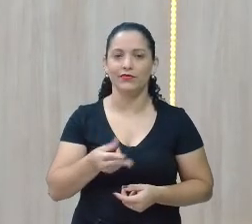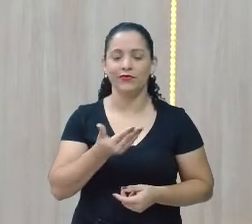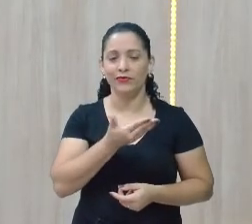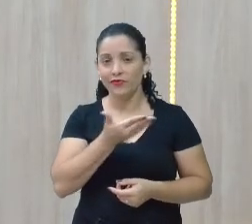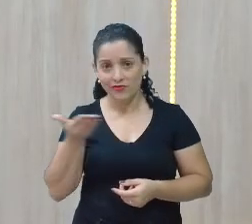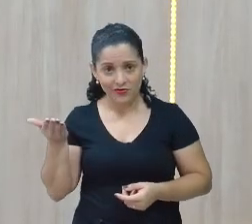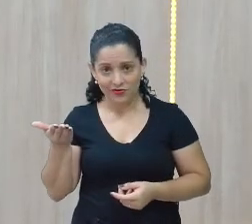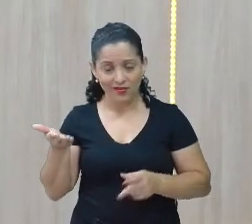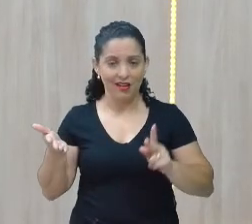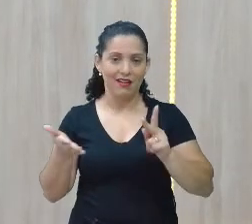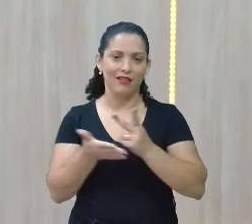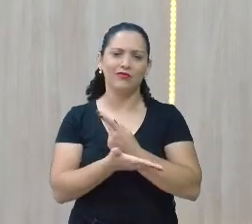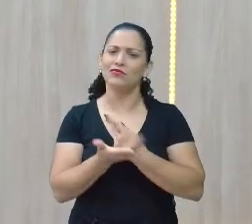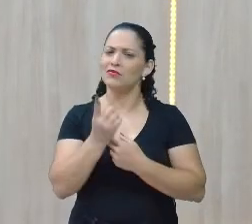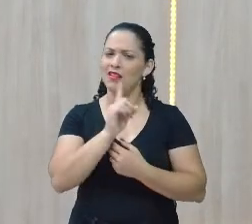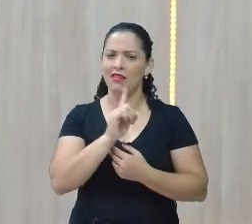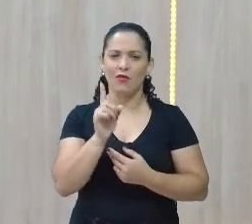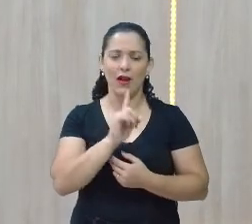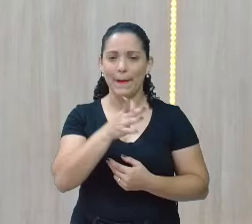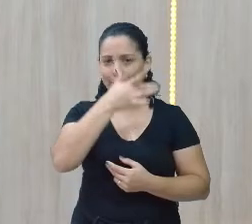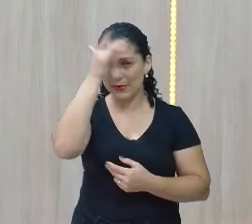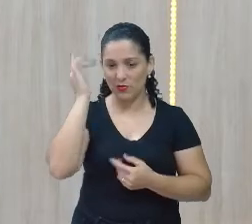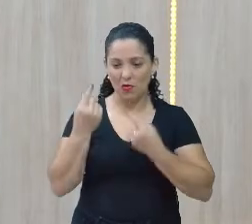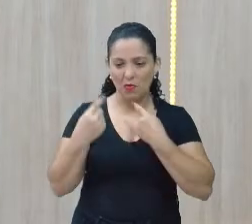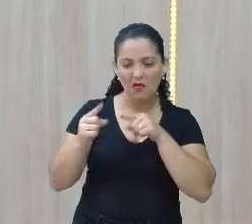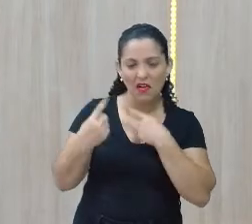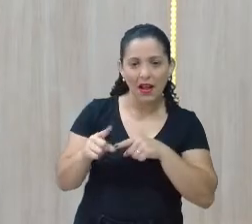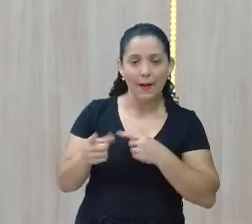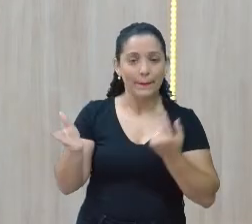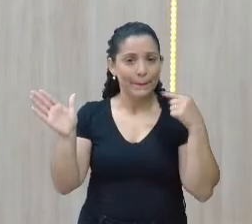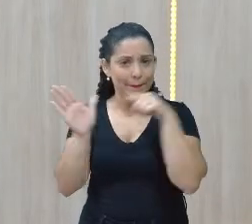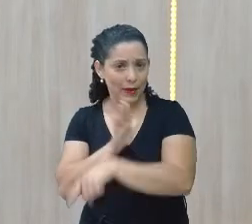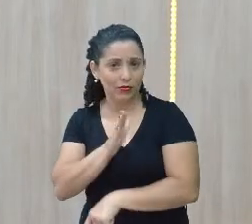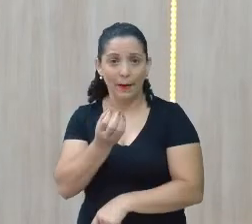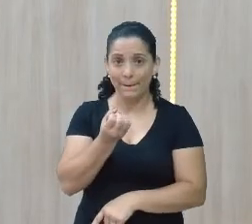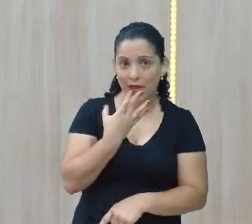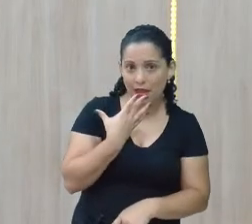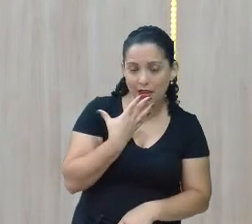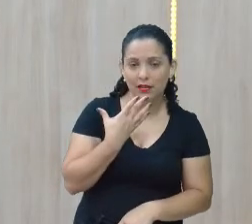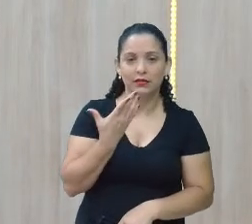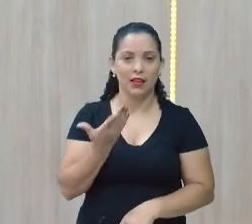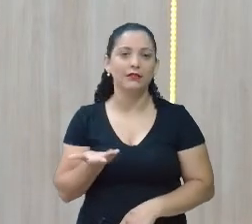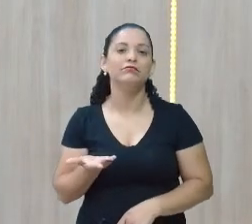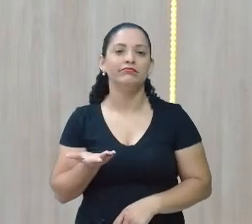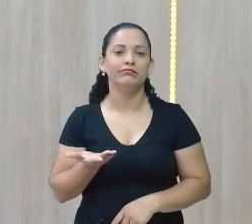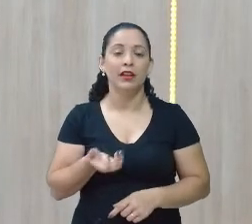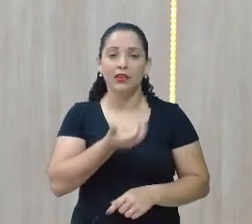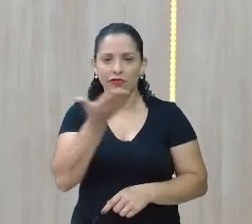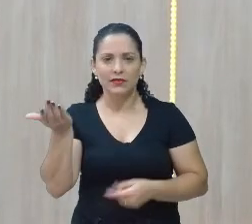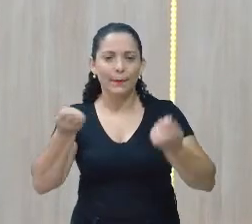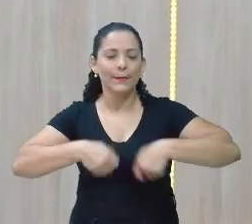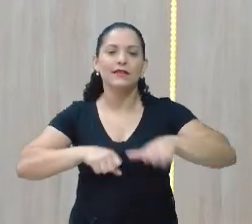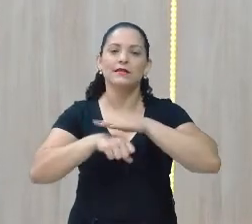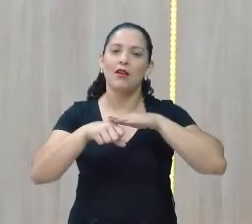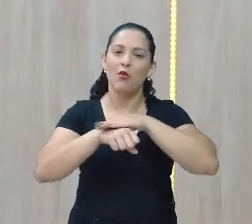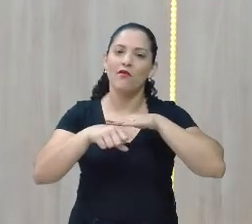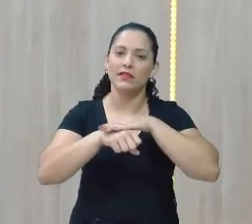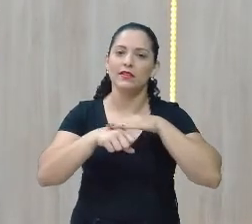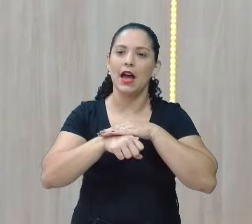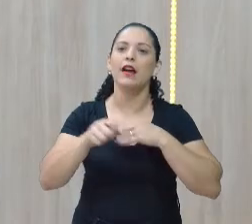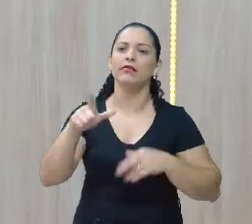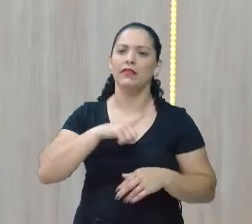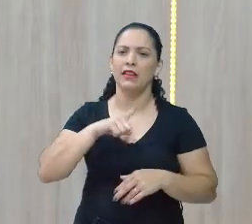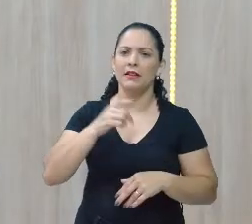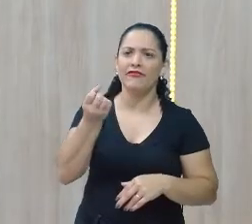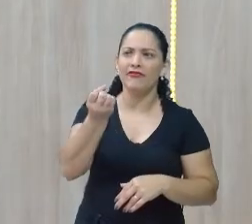short answers se alguém te perguntar se você está bem e se você não está. Porque se você precisa conversar, existem pessoas que podem te ajudar com